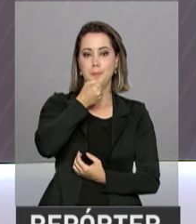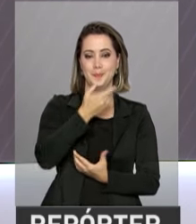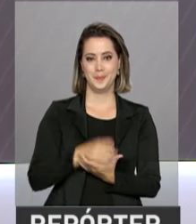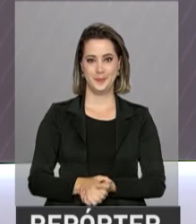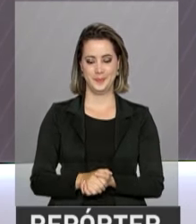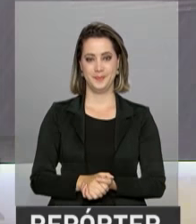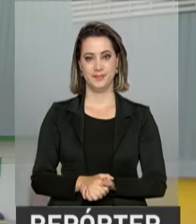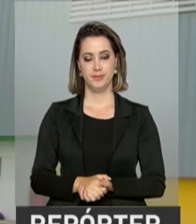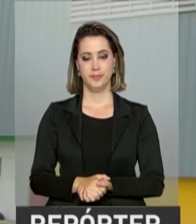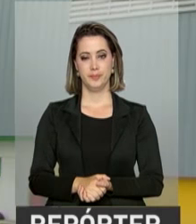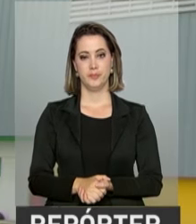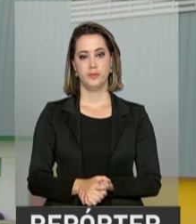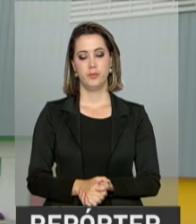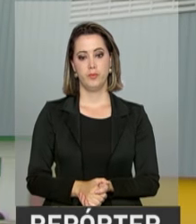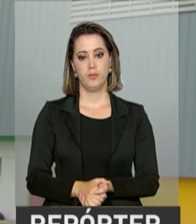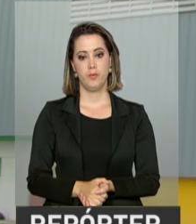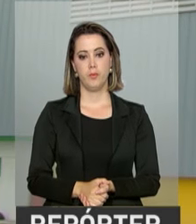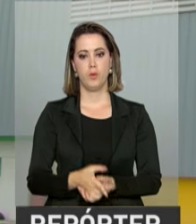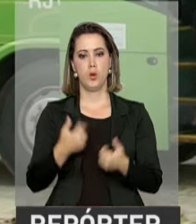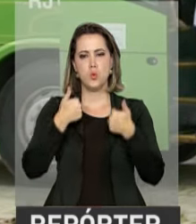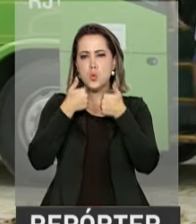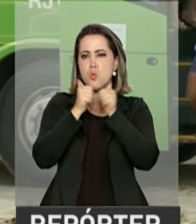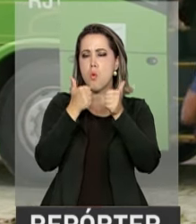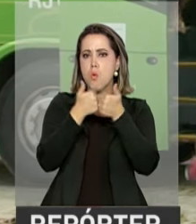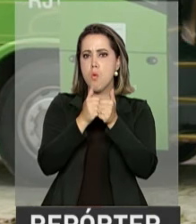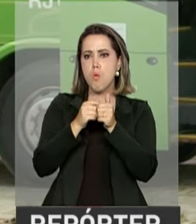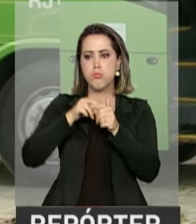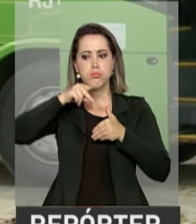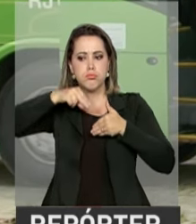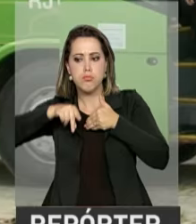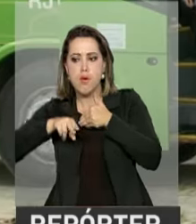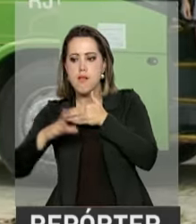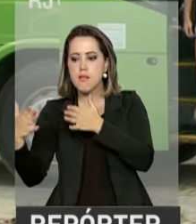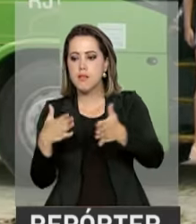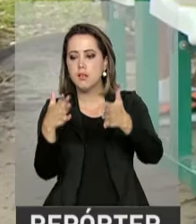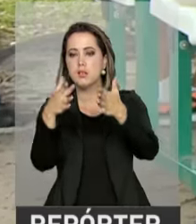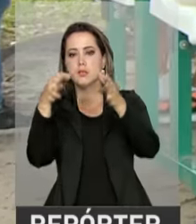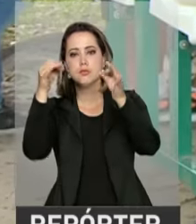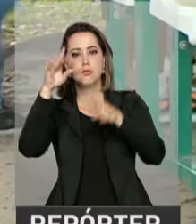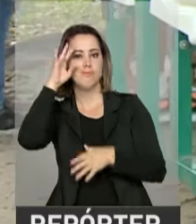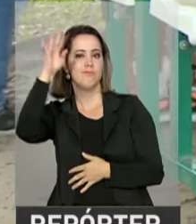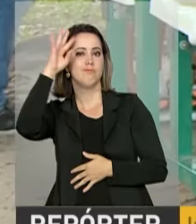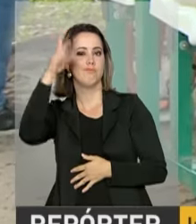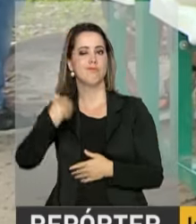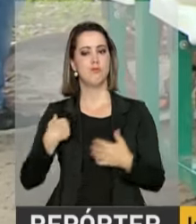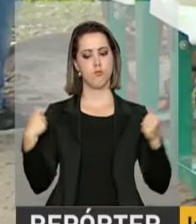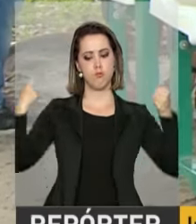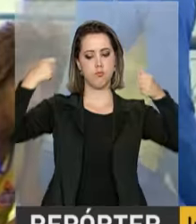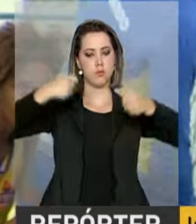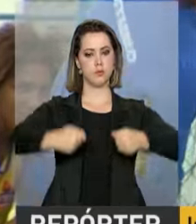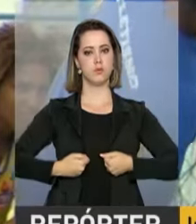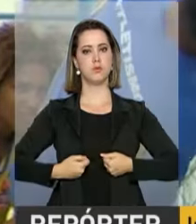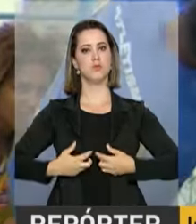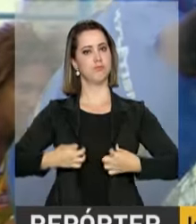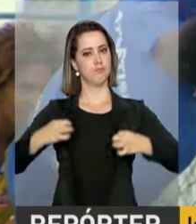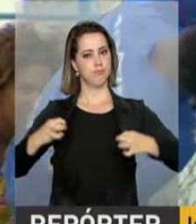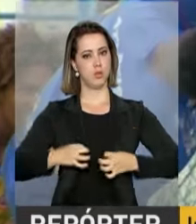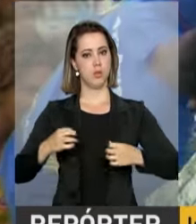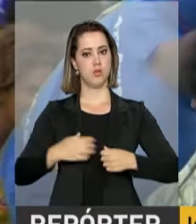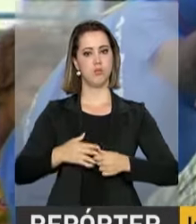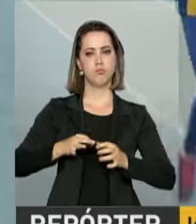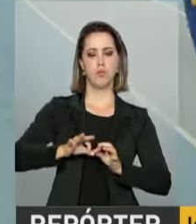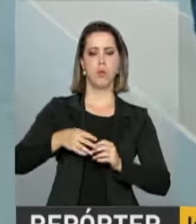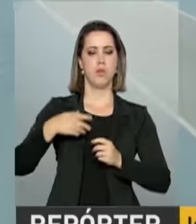melo do ônibus eles dessem rumo a um sonho é hora de vestir o uniforme dar aquela